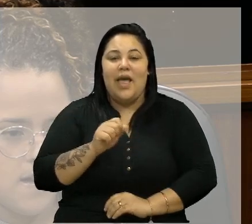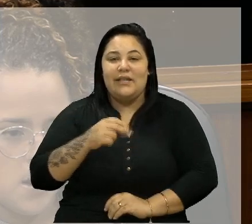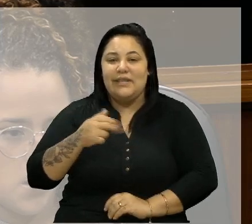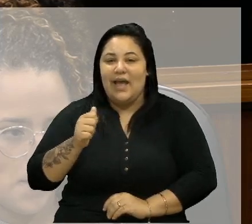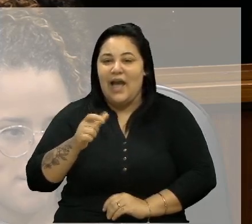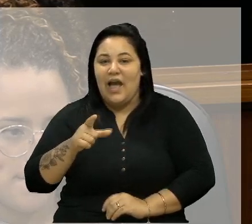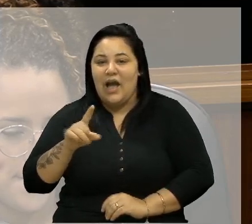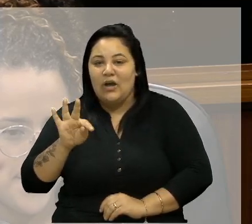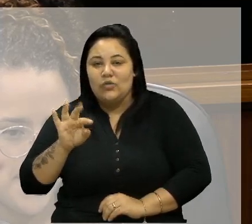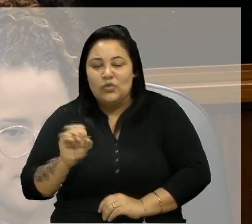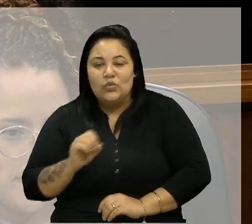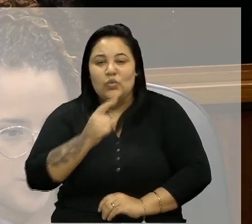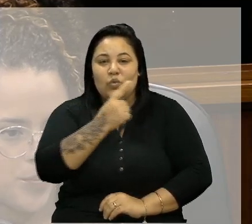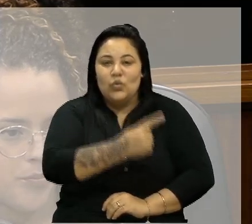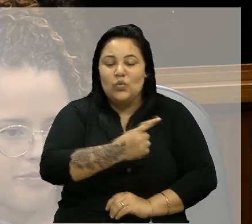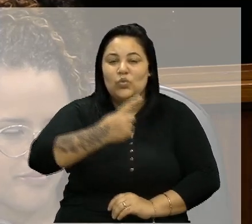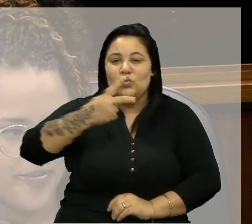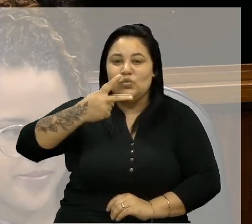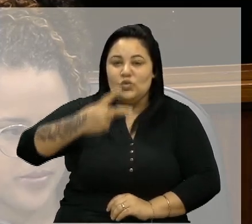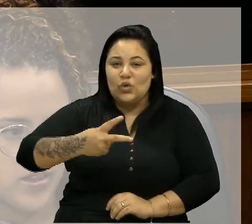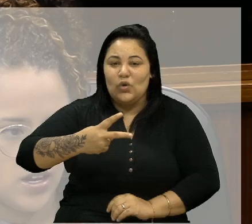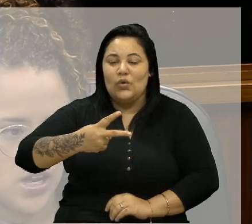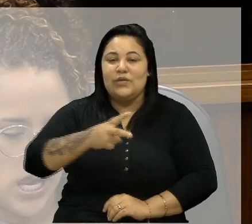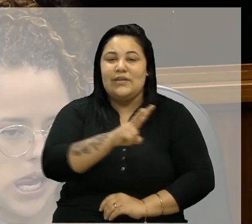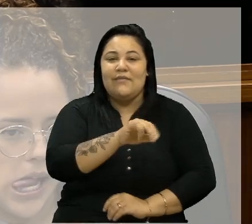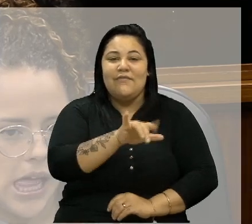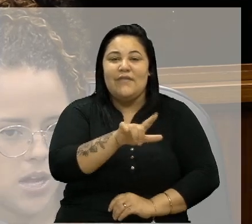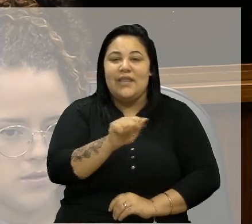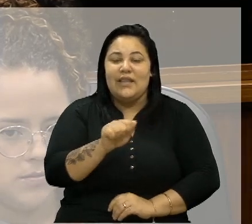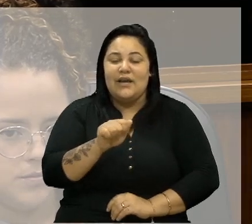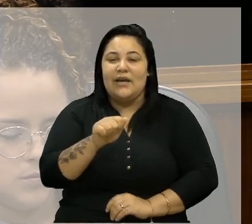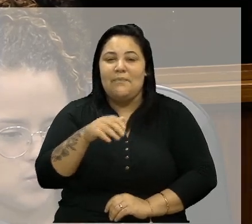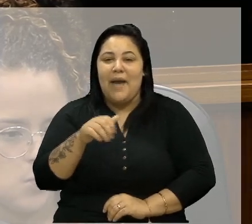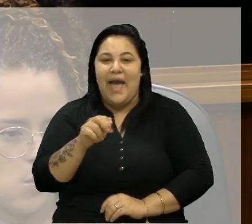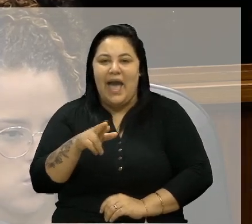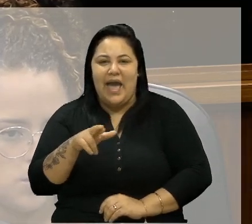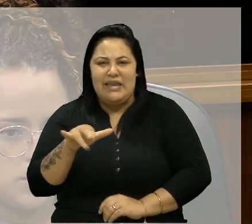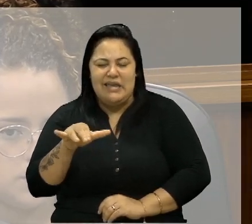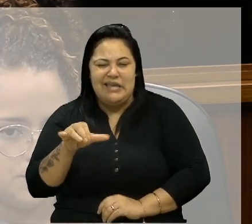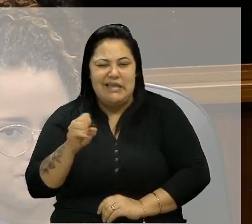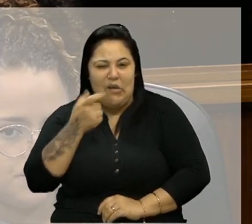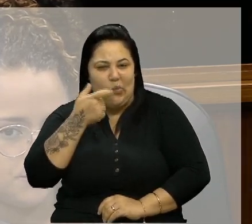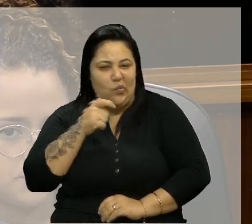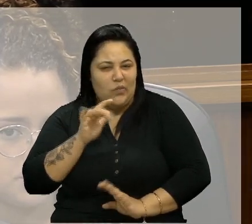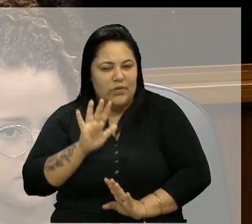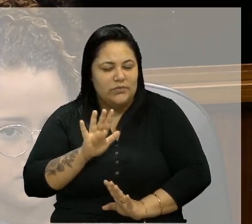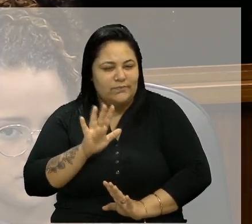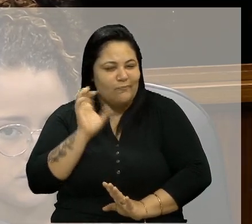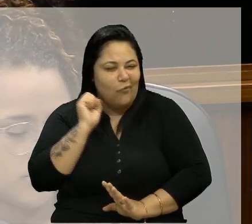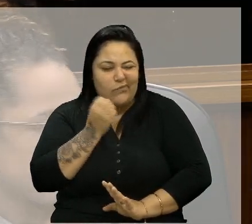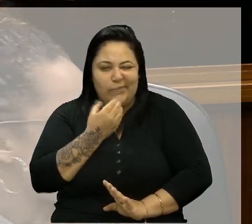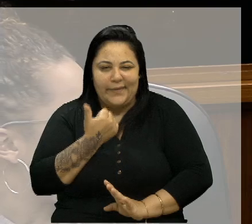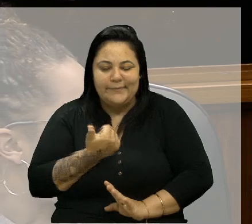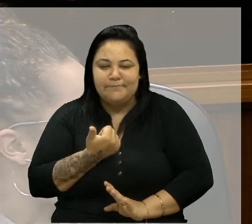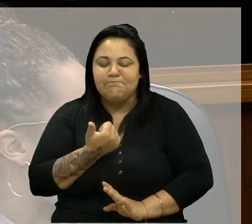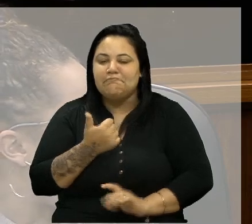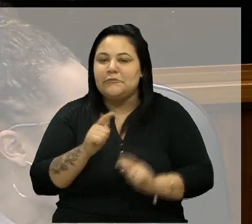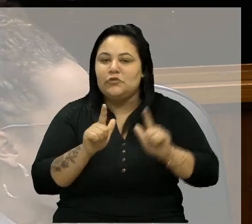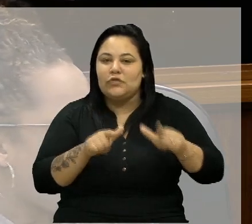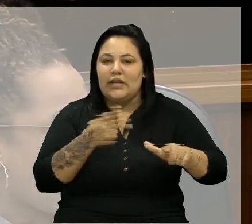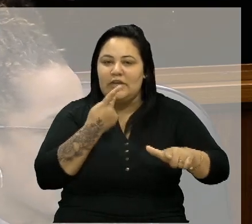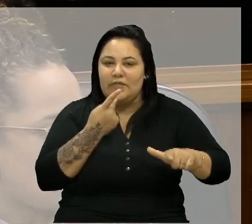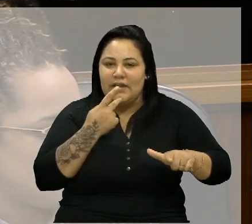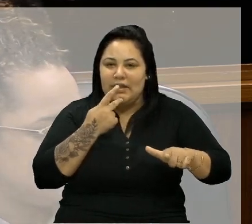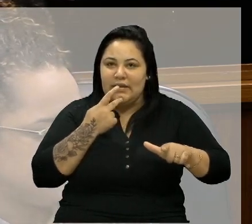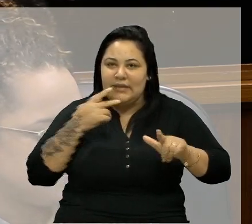Planalto 1, do Planalto 2, da Vila Mare, de um lugar que eu falo sempre aqui, que é a Chapa, né? Ali ao